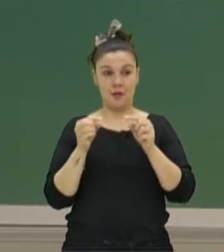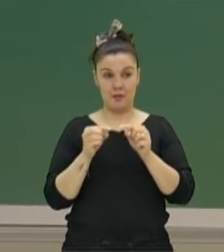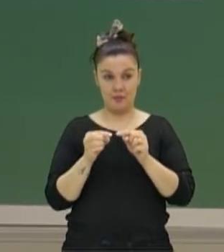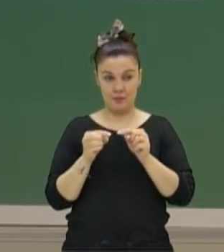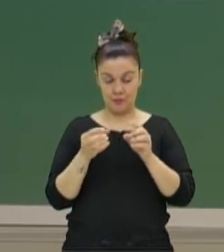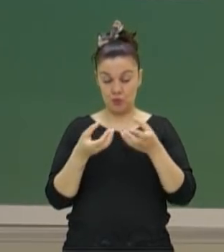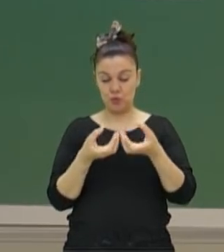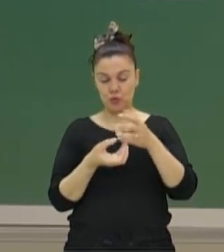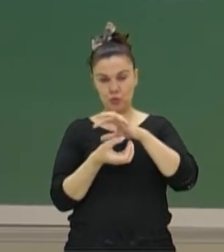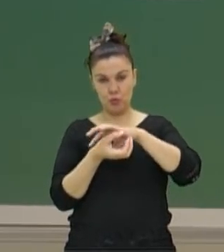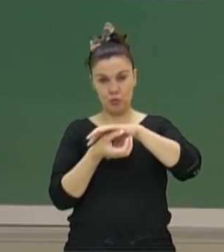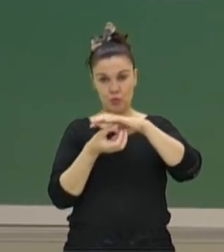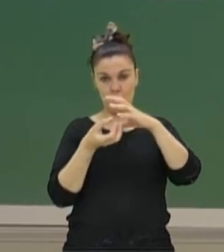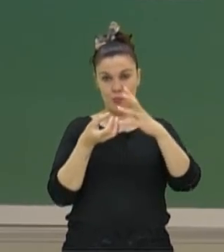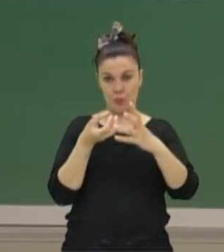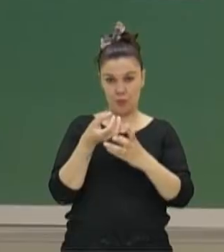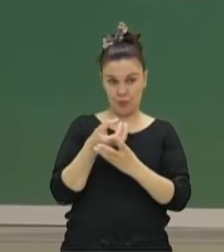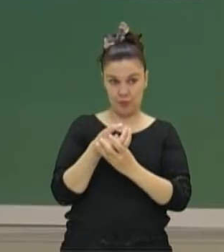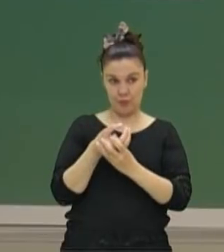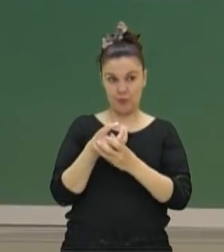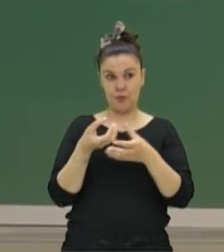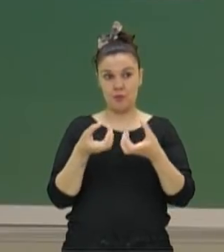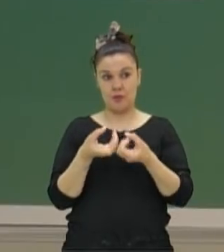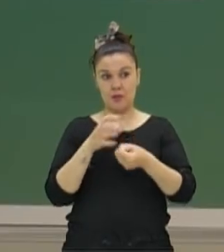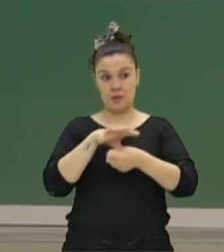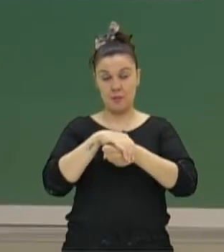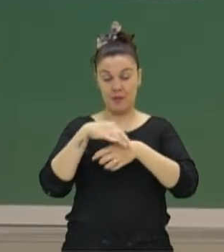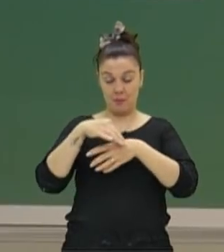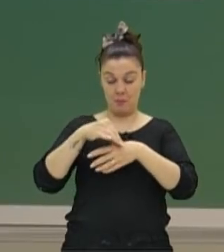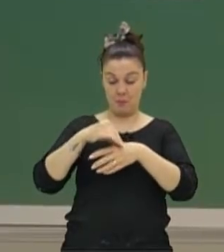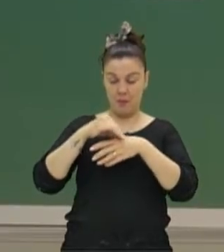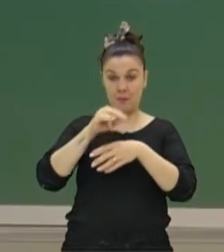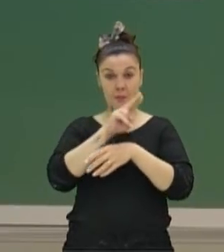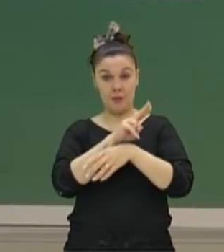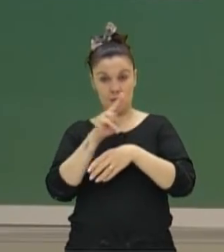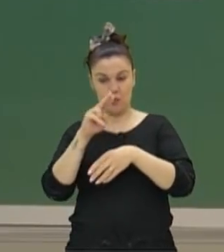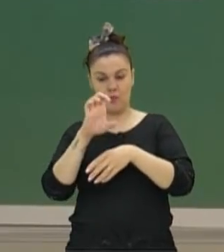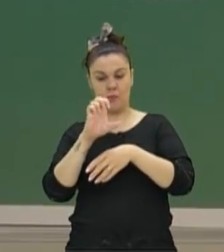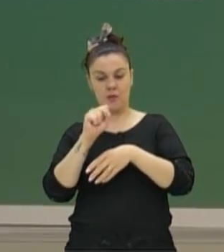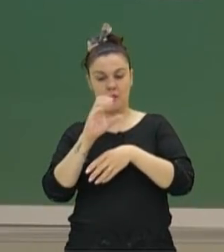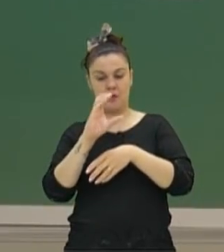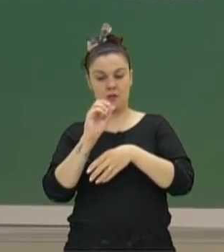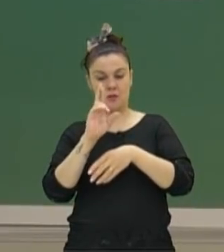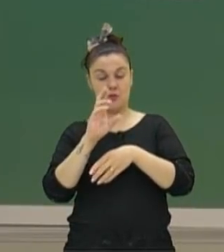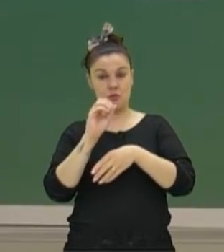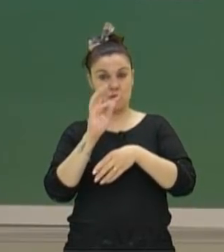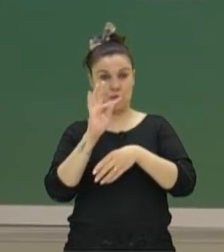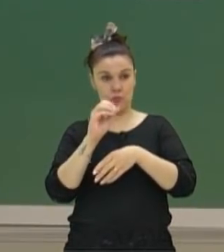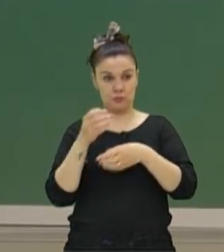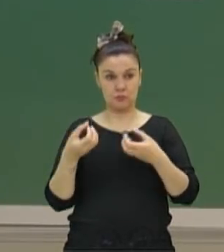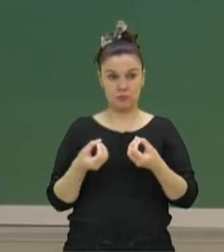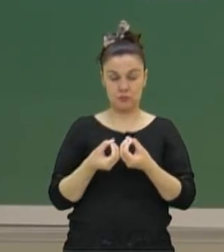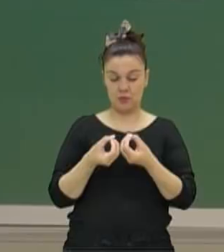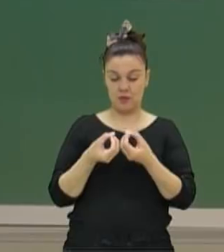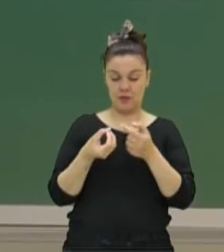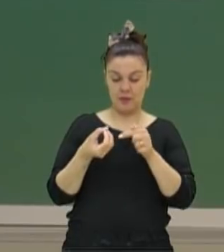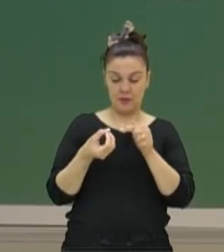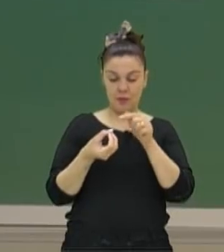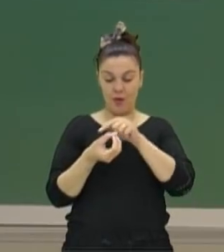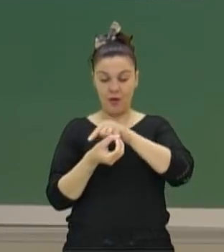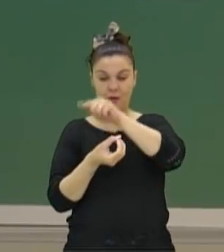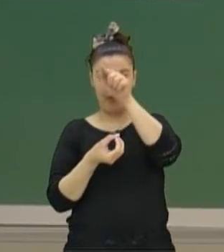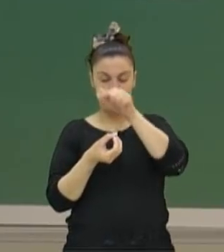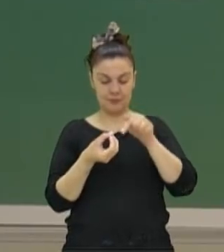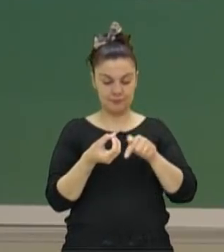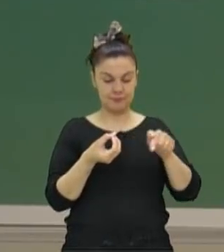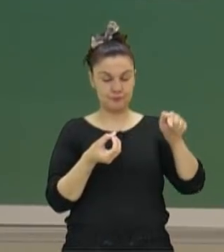Aqui tudo, né, por fora, esse testículo protegido por uma pele, né, que é denominada escroto. Aqui o ducto deferente,